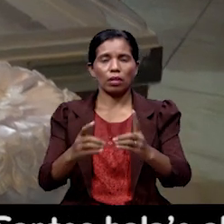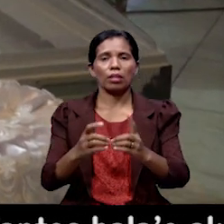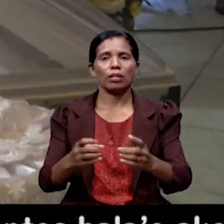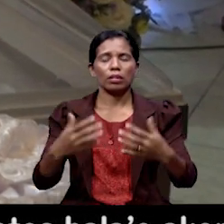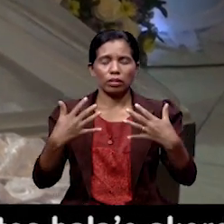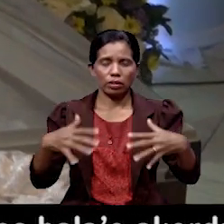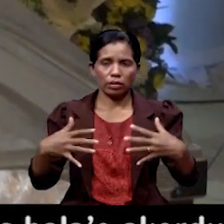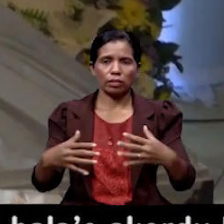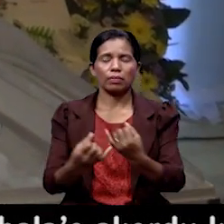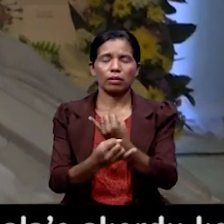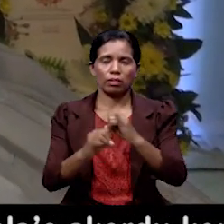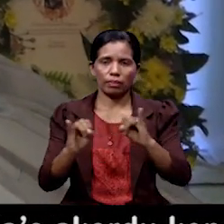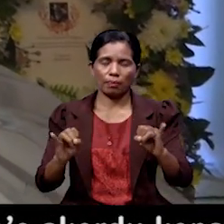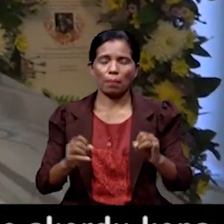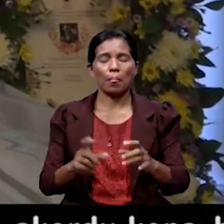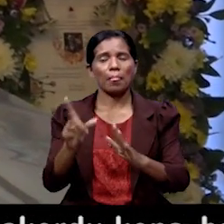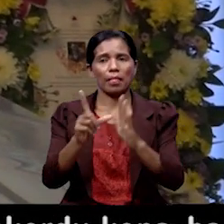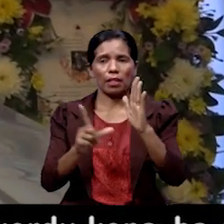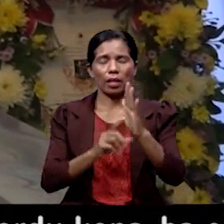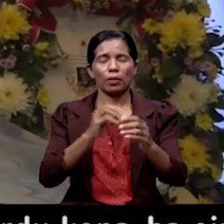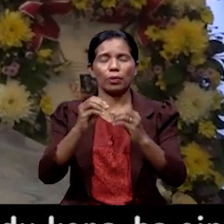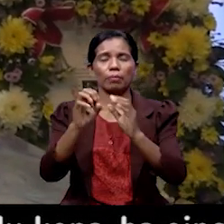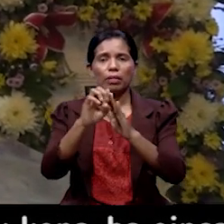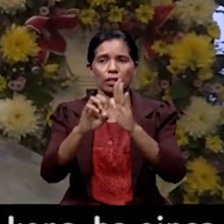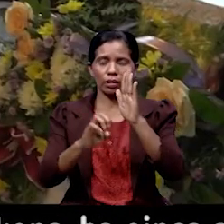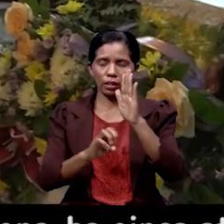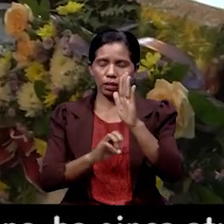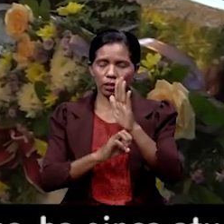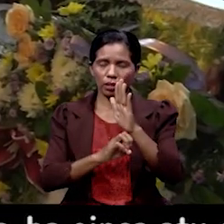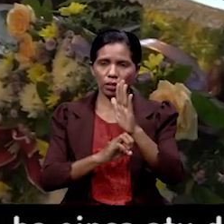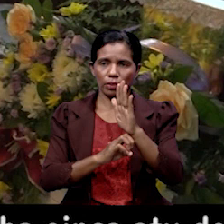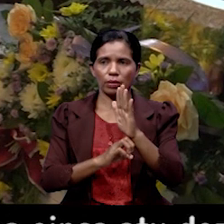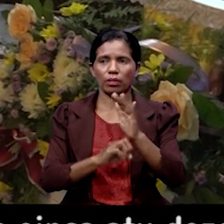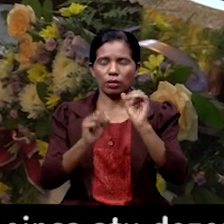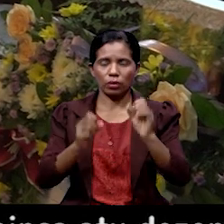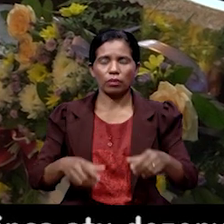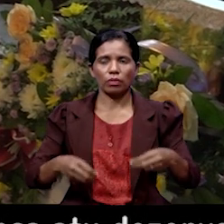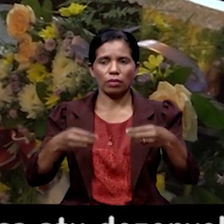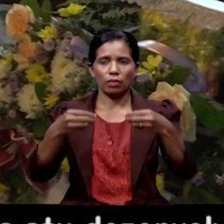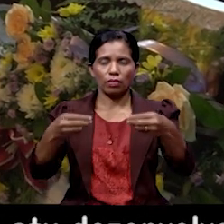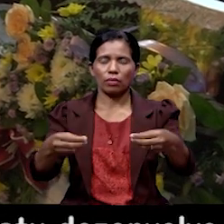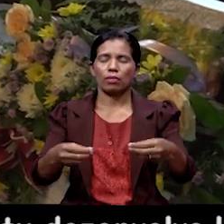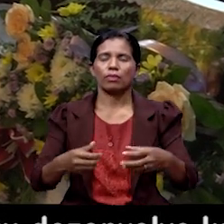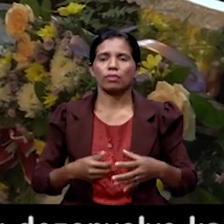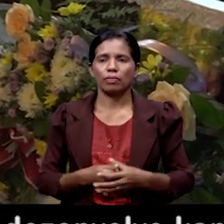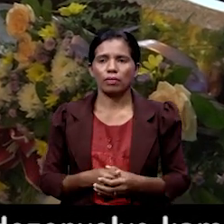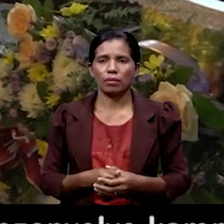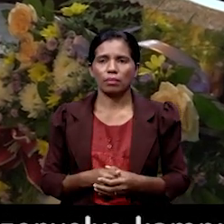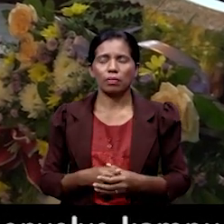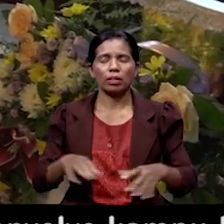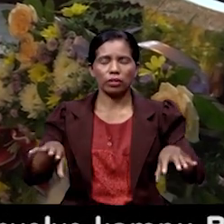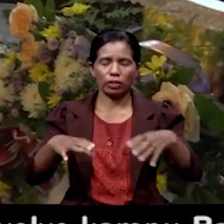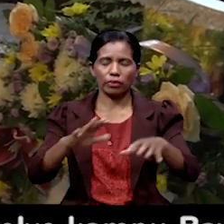nacional. Lei kona ba Estatuto Combatentes Libertação Nacional reafirma vontade atufo homenagem ba esforço sira